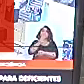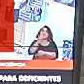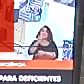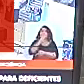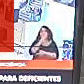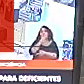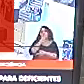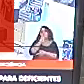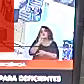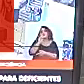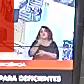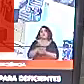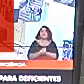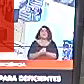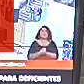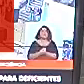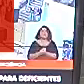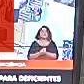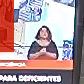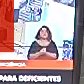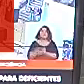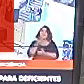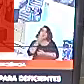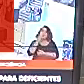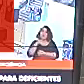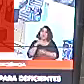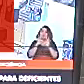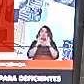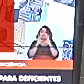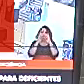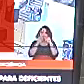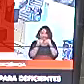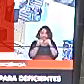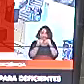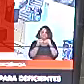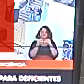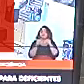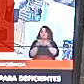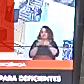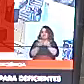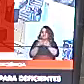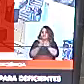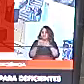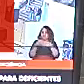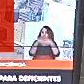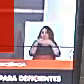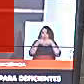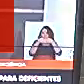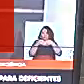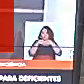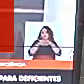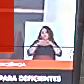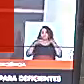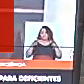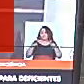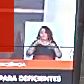Boa tarde a todos e todas, cumprimentando todos da mesa no nome do presidente deputado doutor